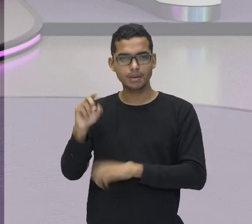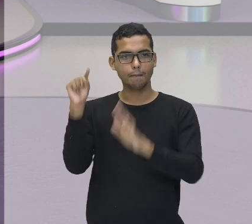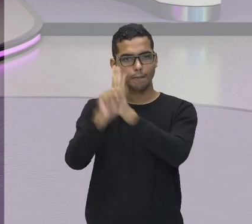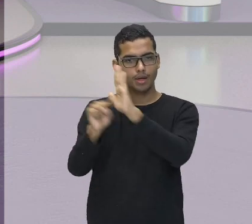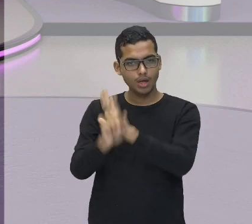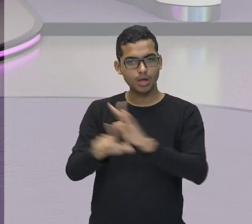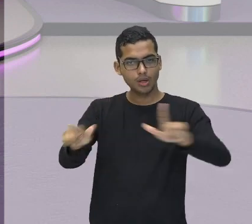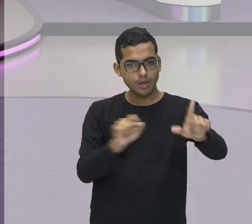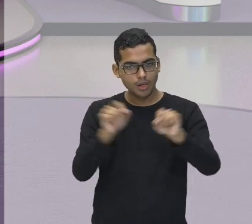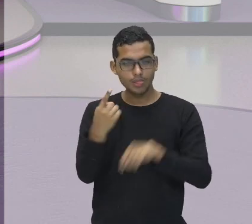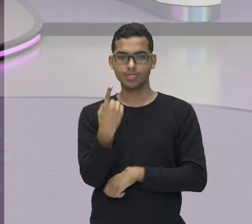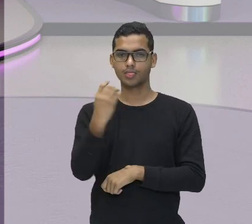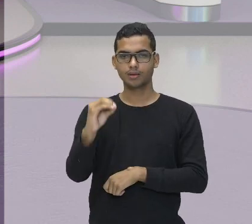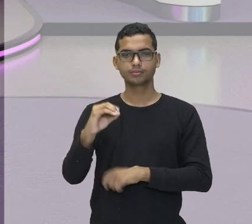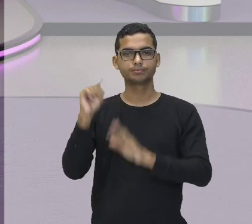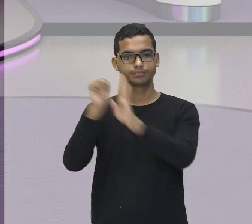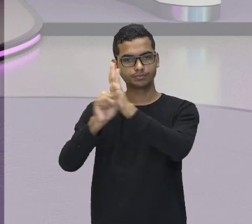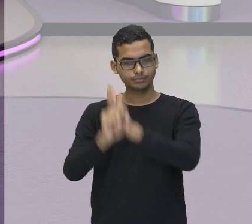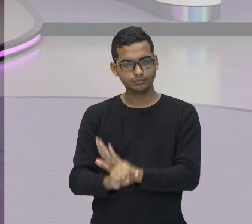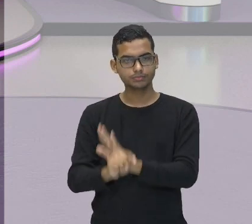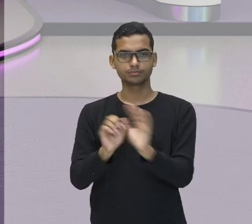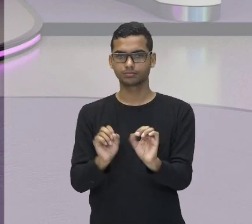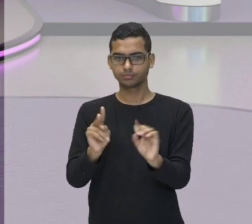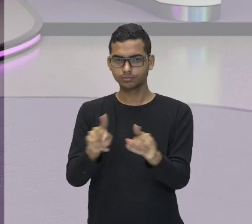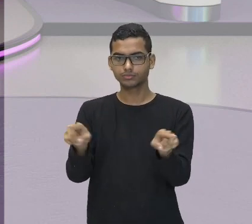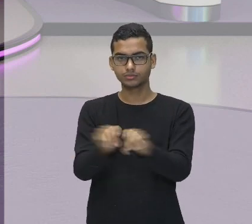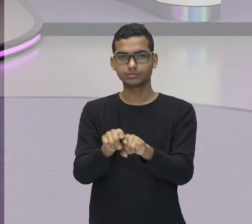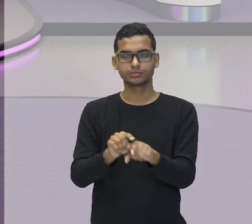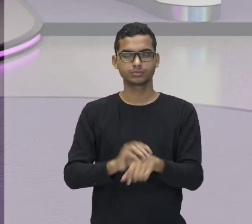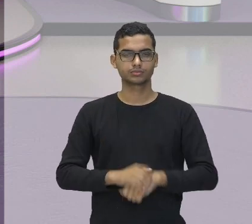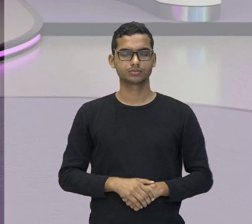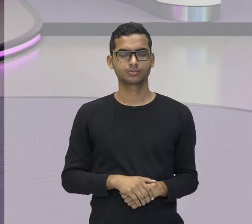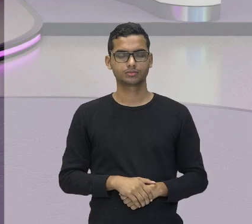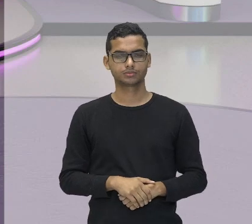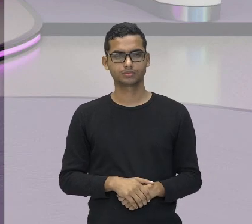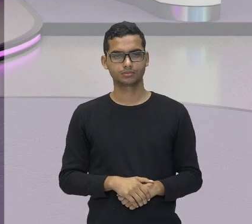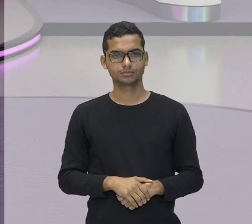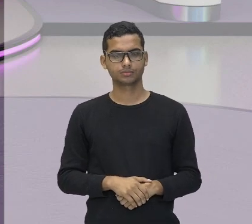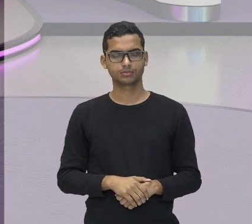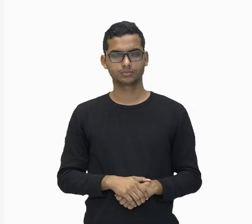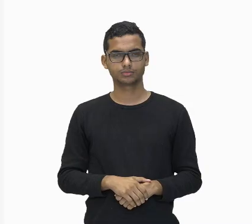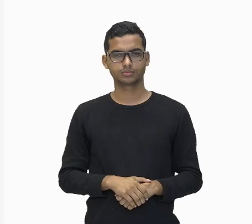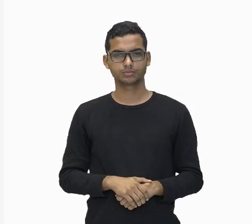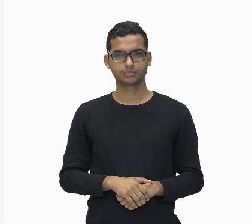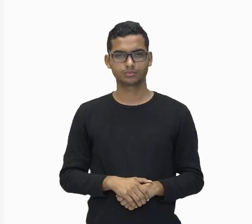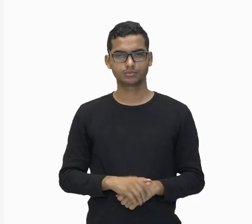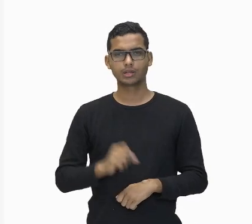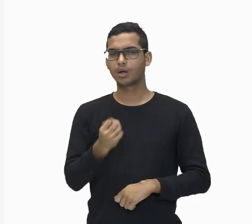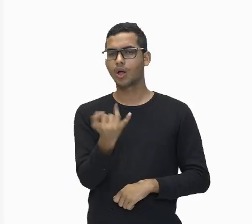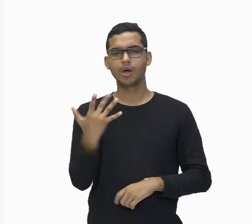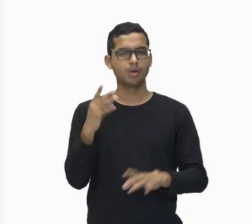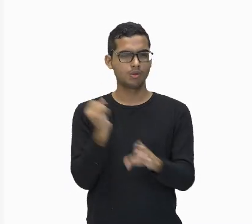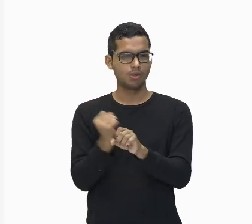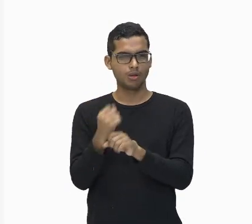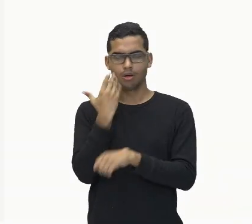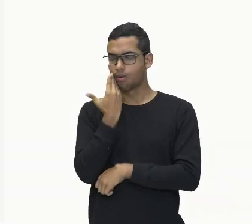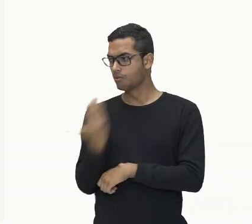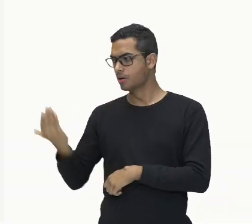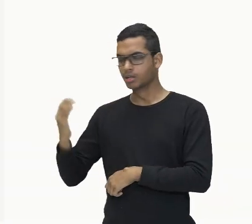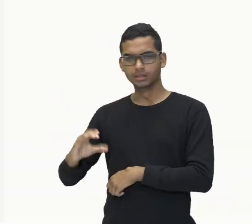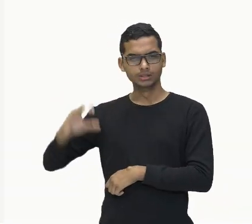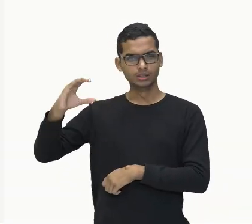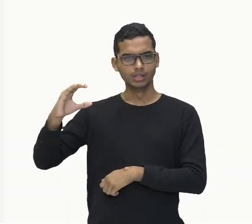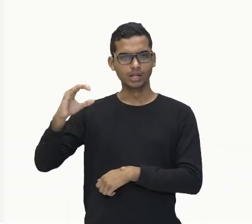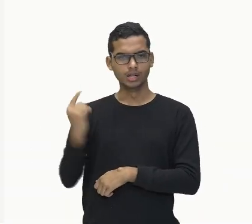questões, tomados 10 a 10, de onde a gente vai tirar 10 questões. Então, vamos ver quanto que vai dar esse cálculo? Então, temos aí a